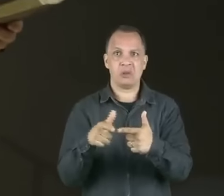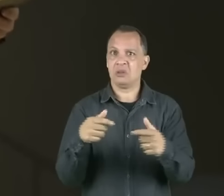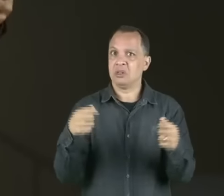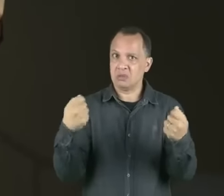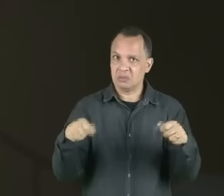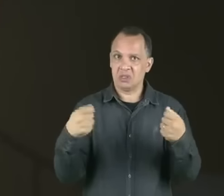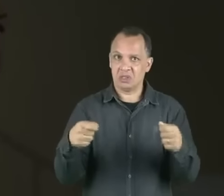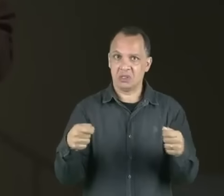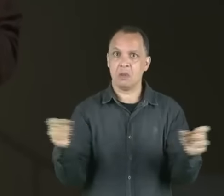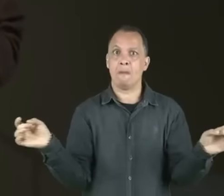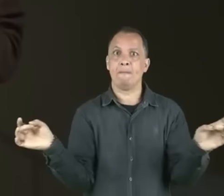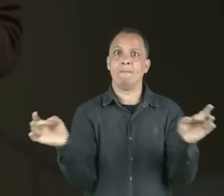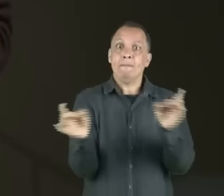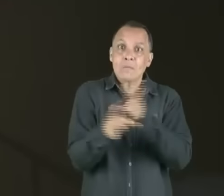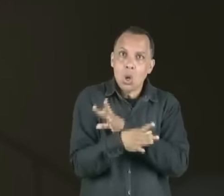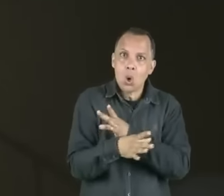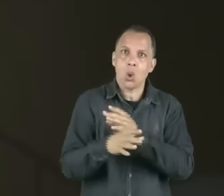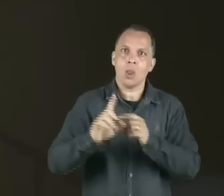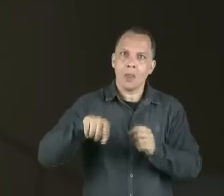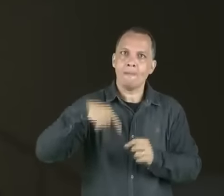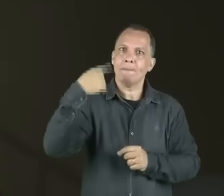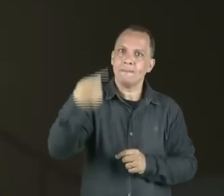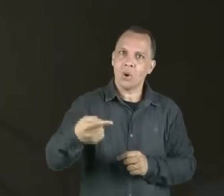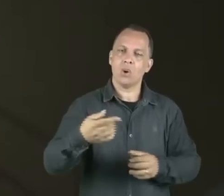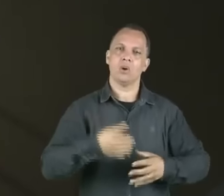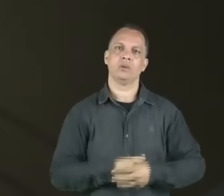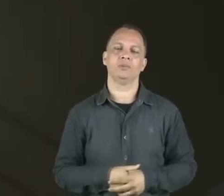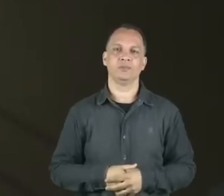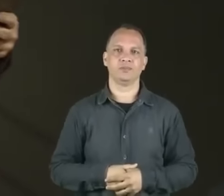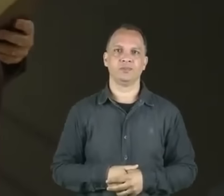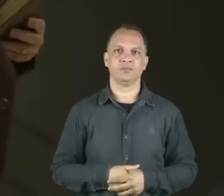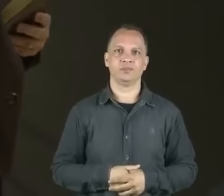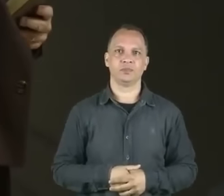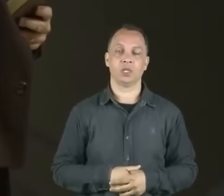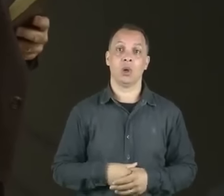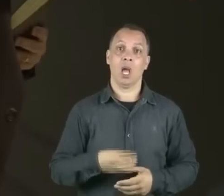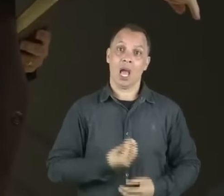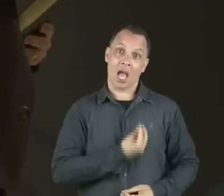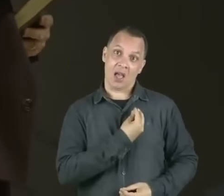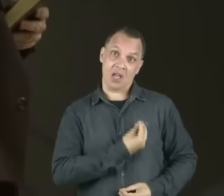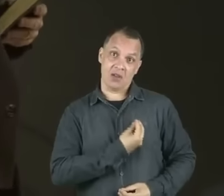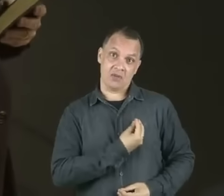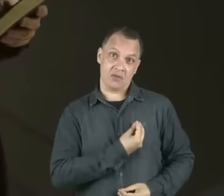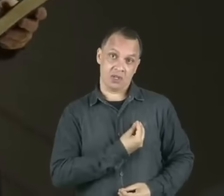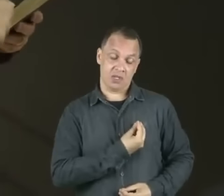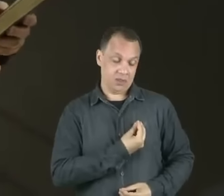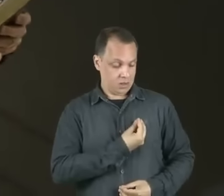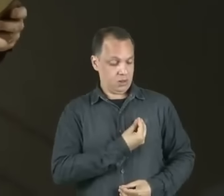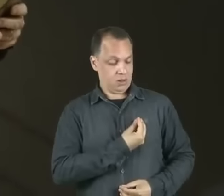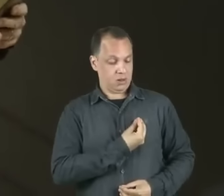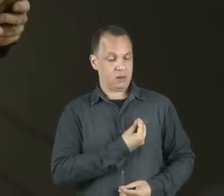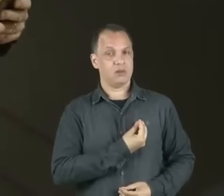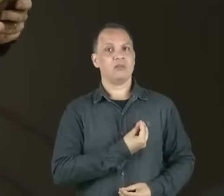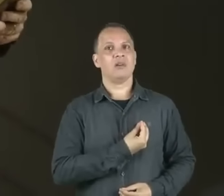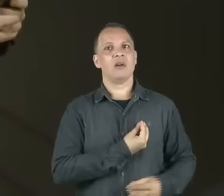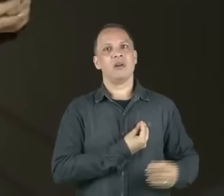viver implica conviver com os males do dia ou dois dias